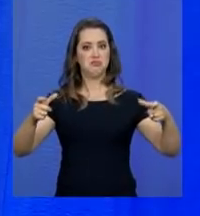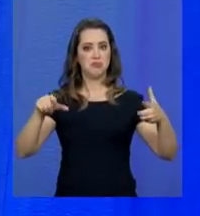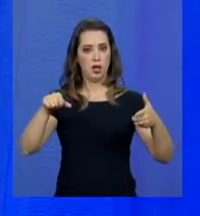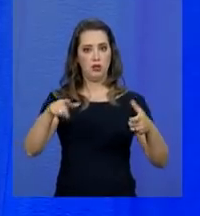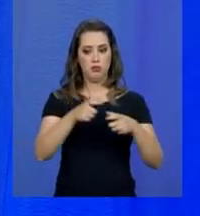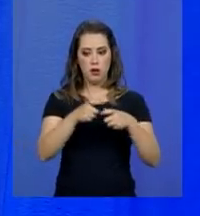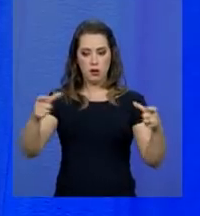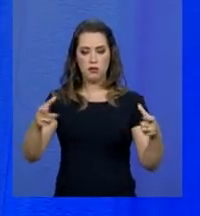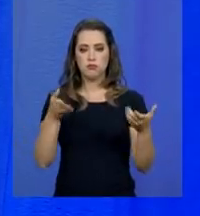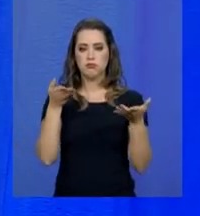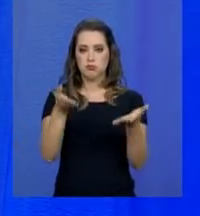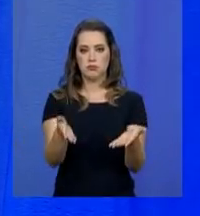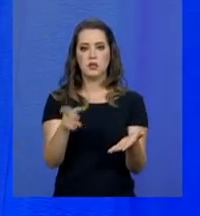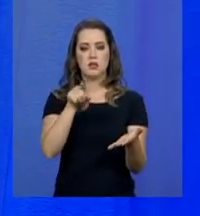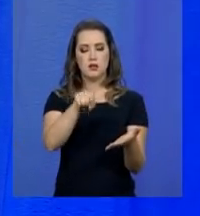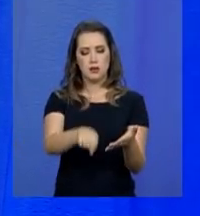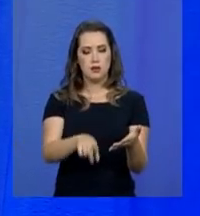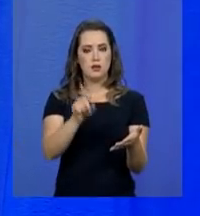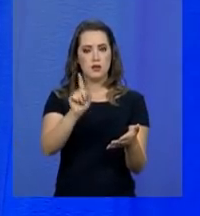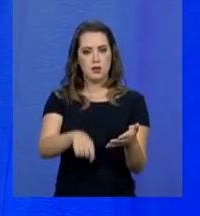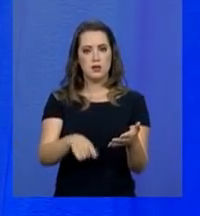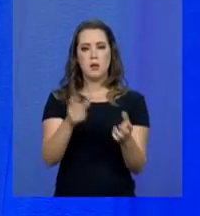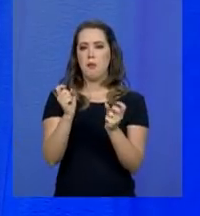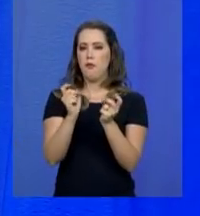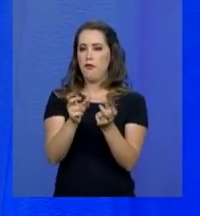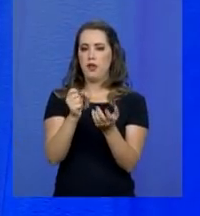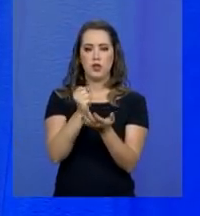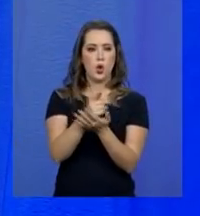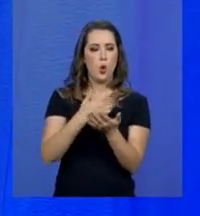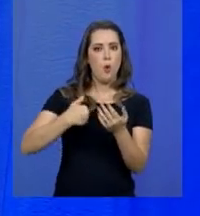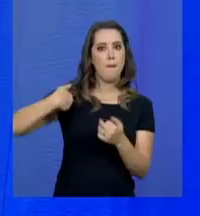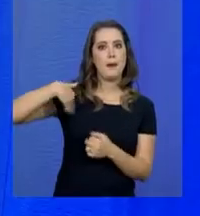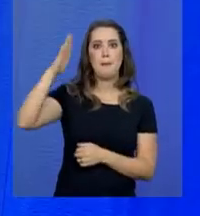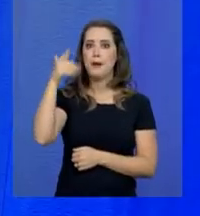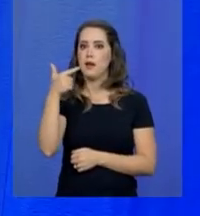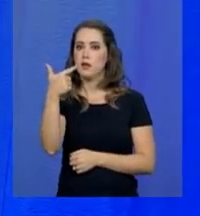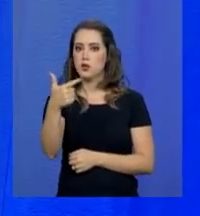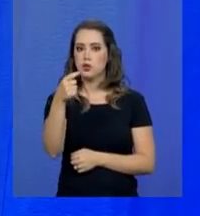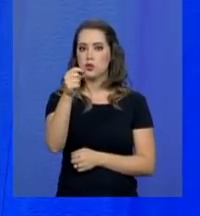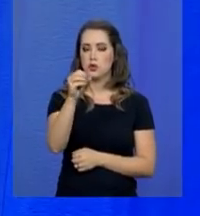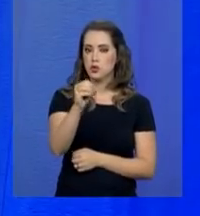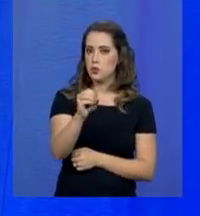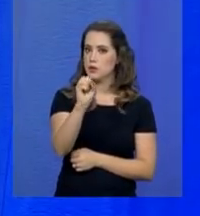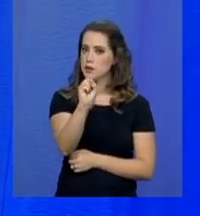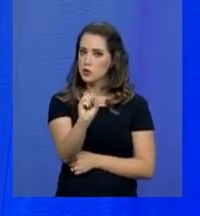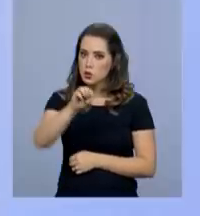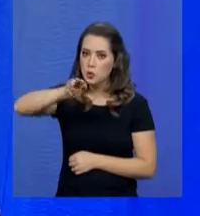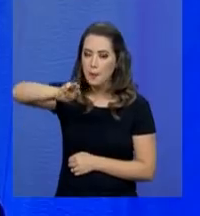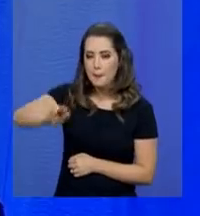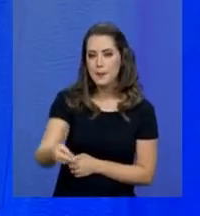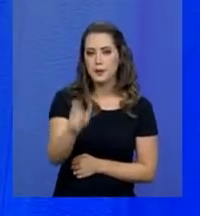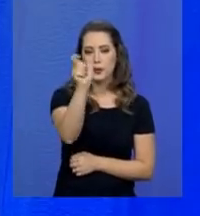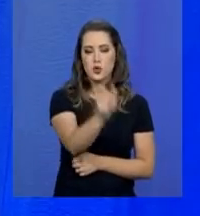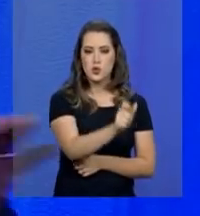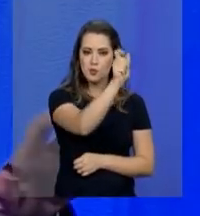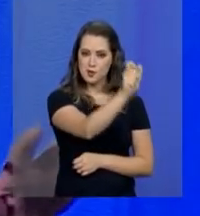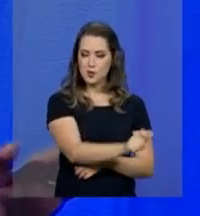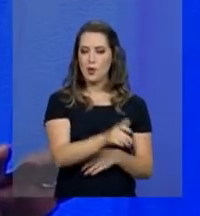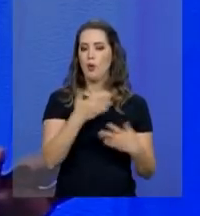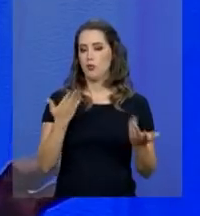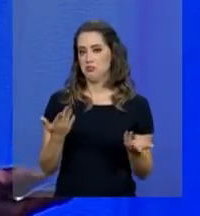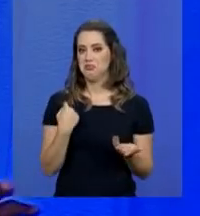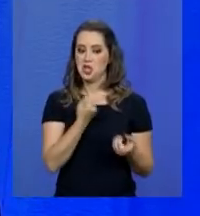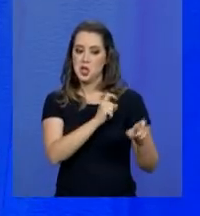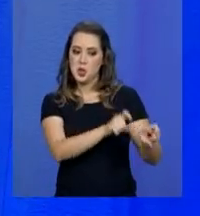continentais, com um mercado de 208 milhões de pessoas. Nossa